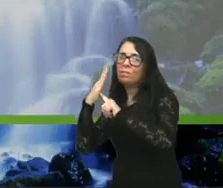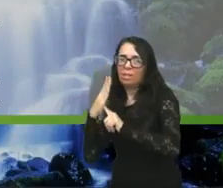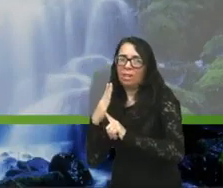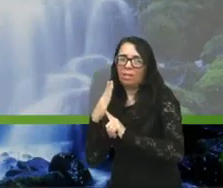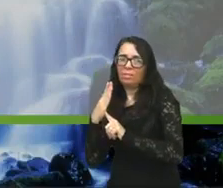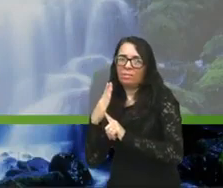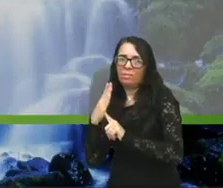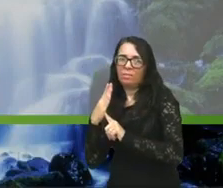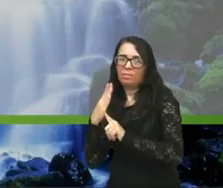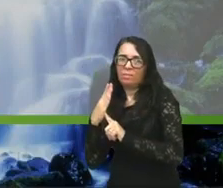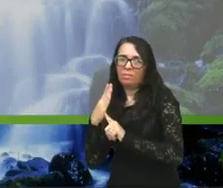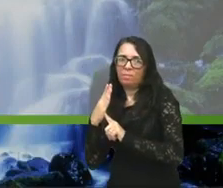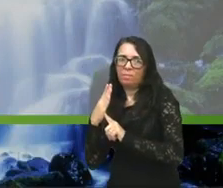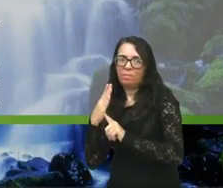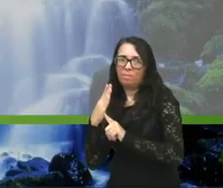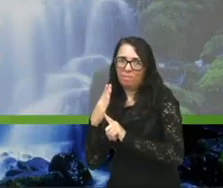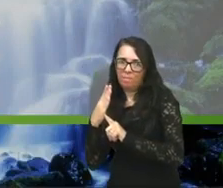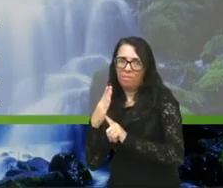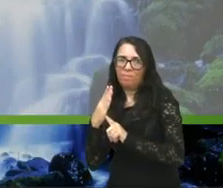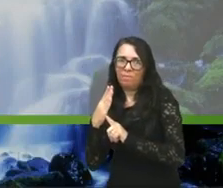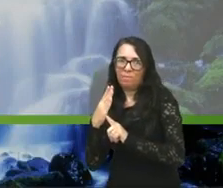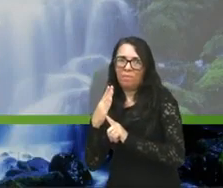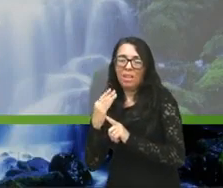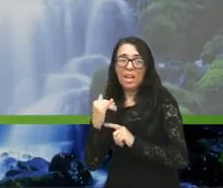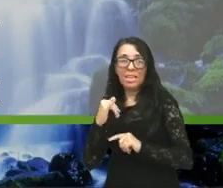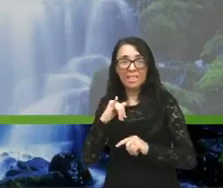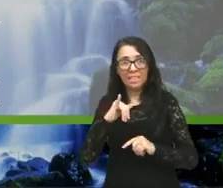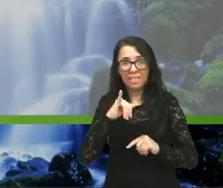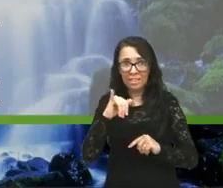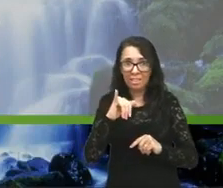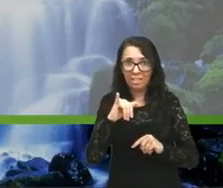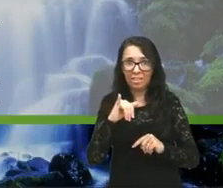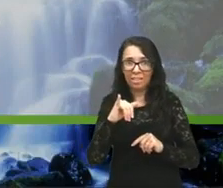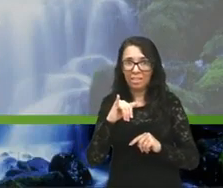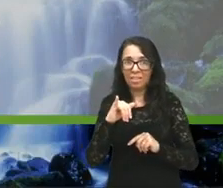ambições. Não se associe ao diabo.